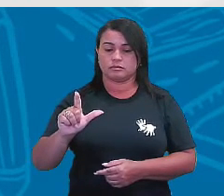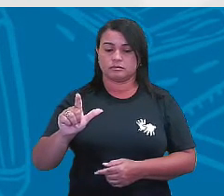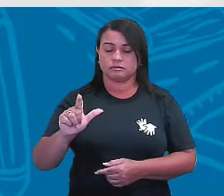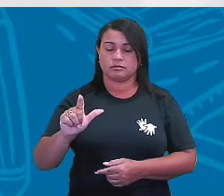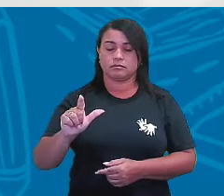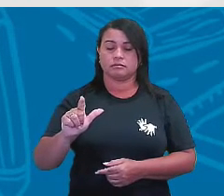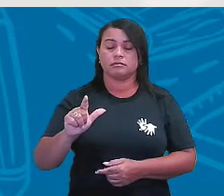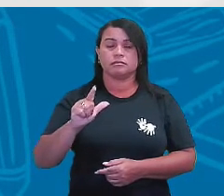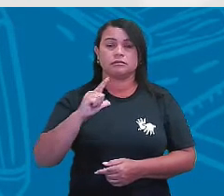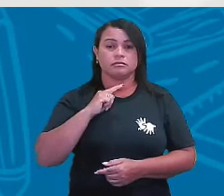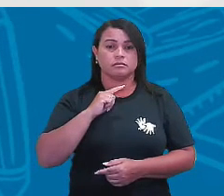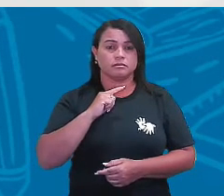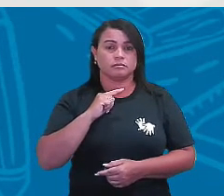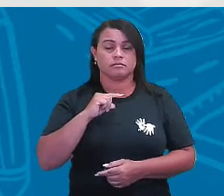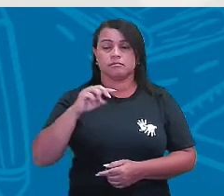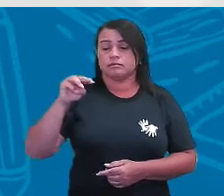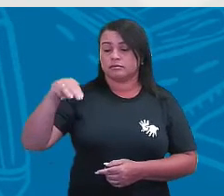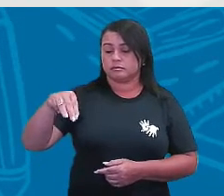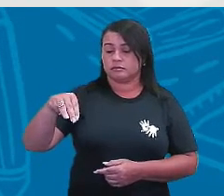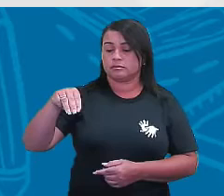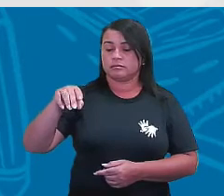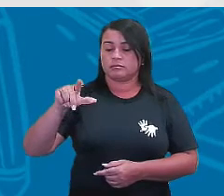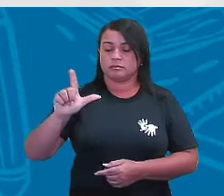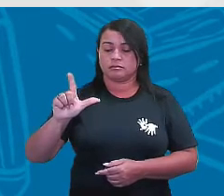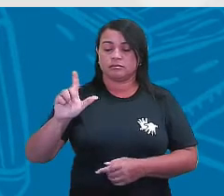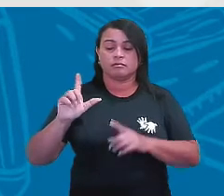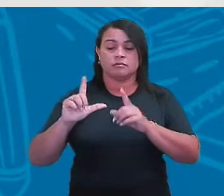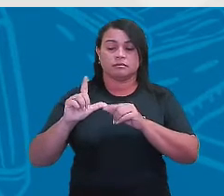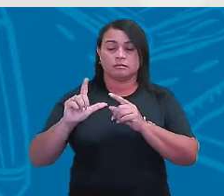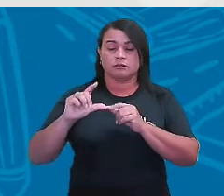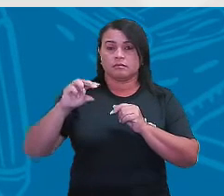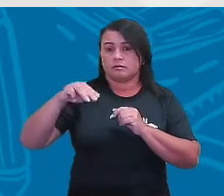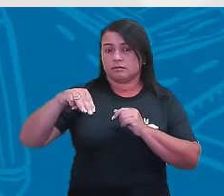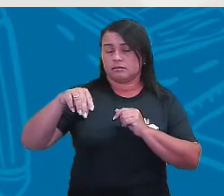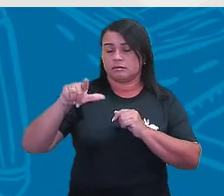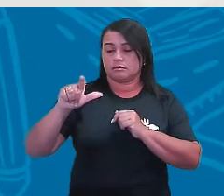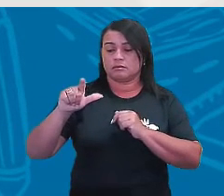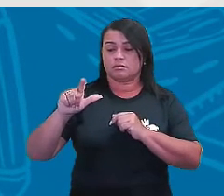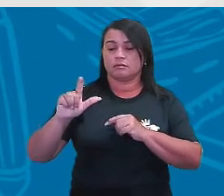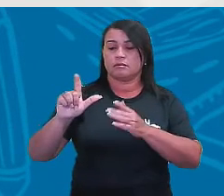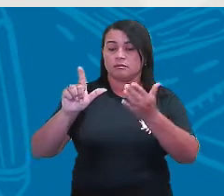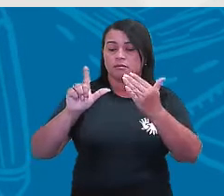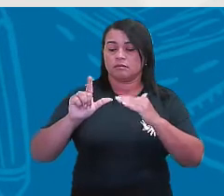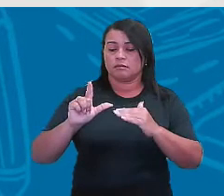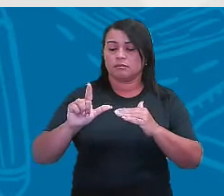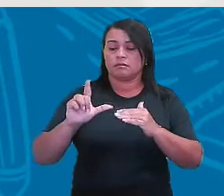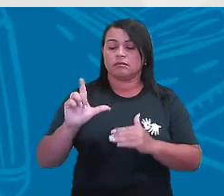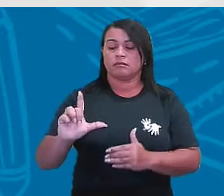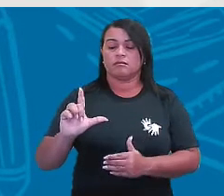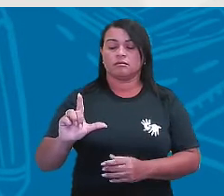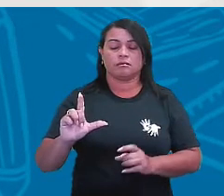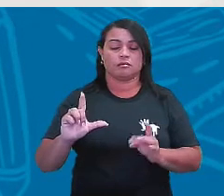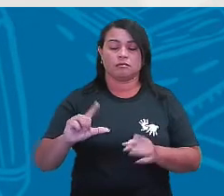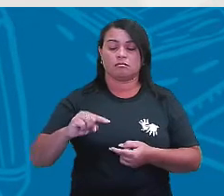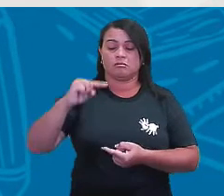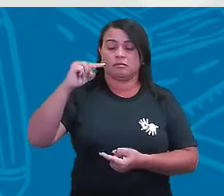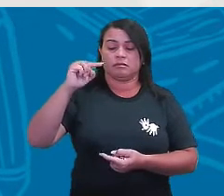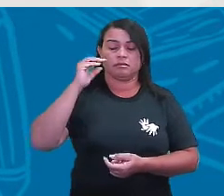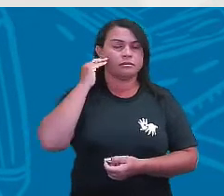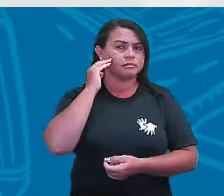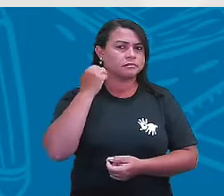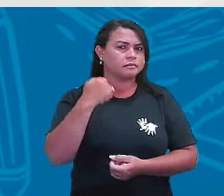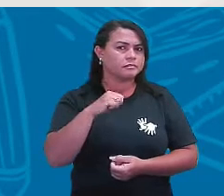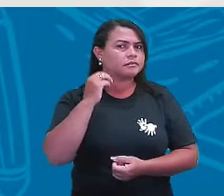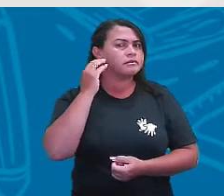é o M e o L, e o litro é só o L, tá bom? E aí eu preciso